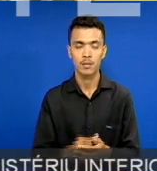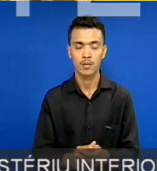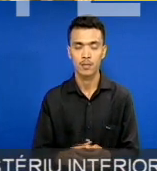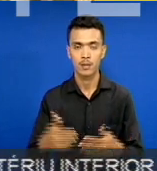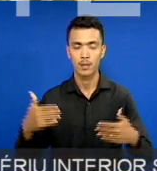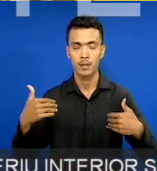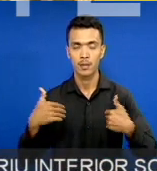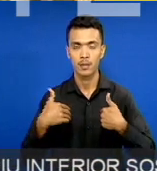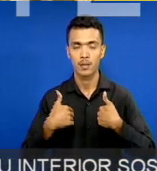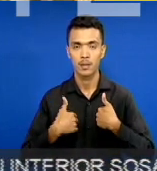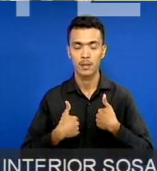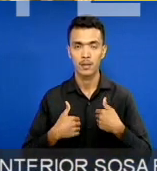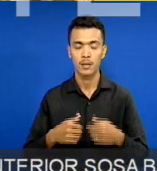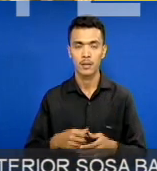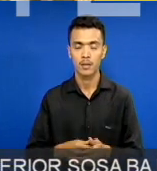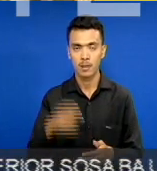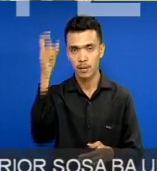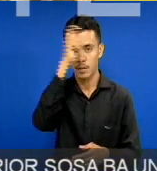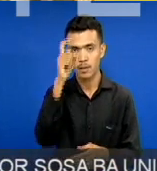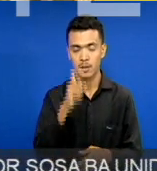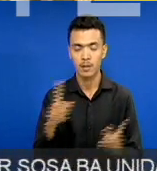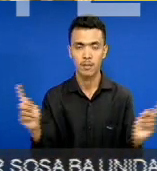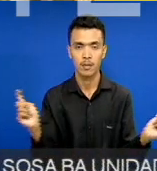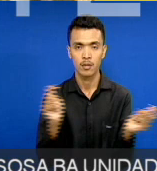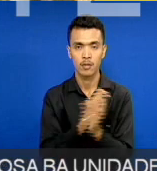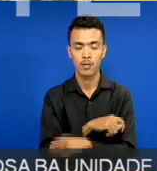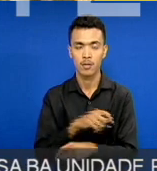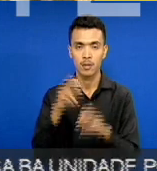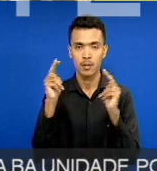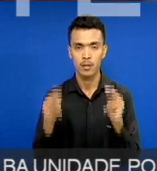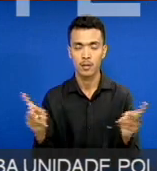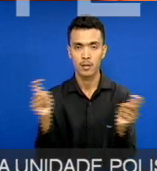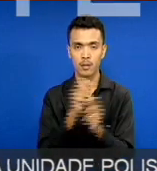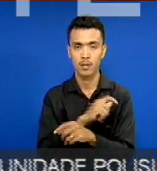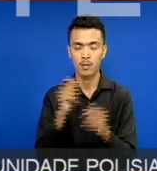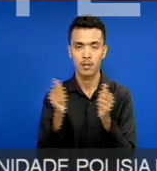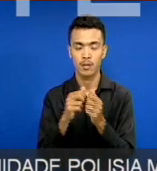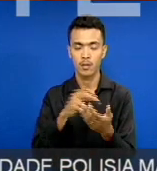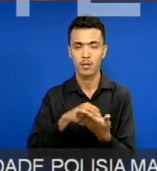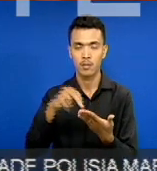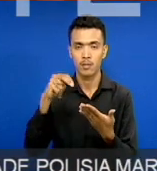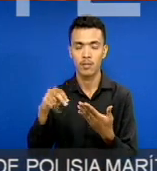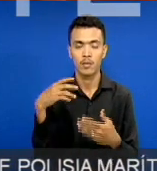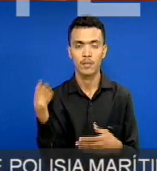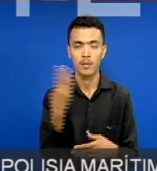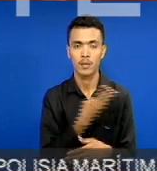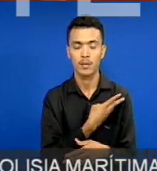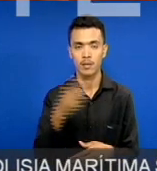nia idade ne ve mak tengi troca antal tengi troca o numero dígitos ni ve maka ita usamos